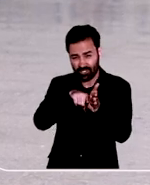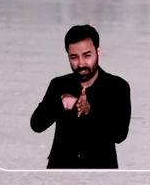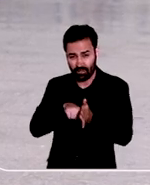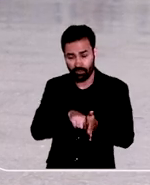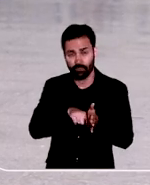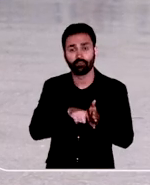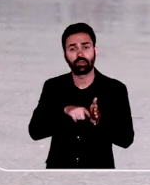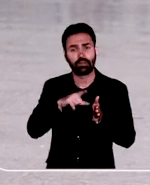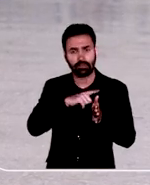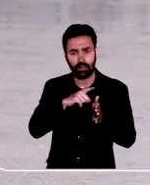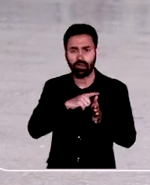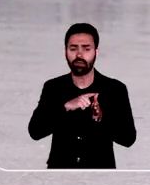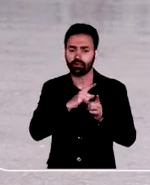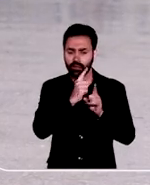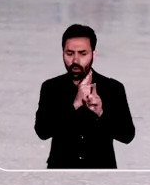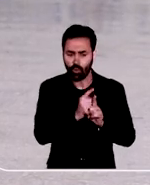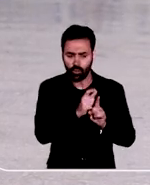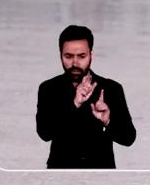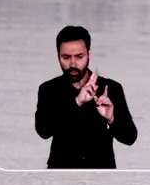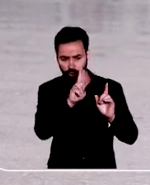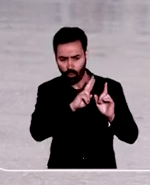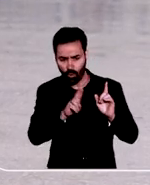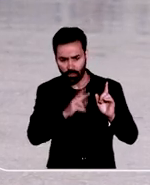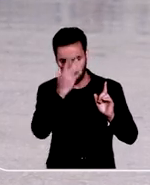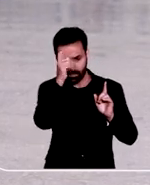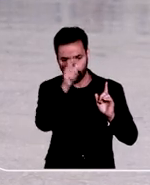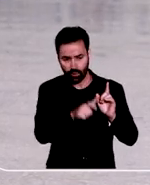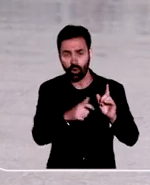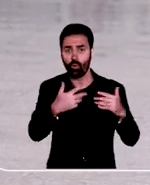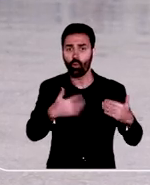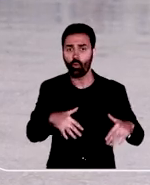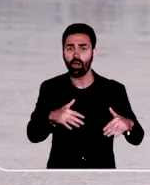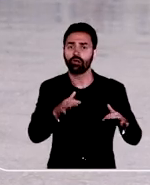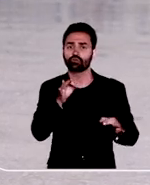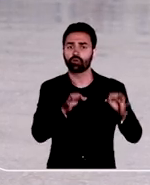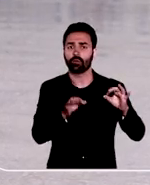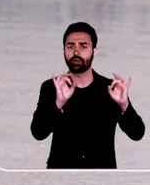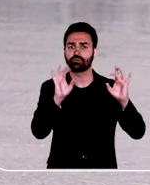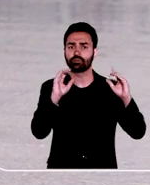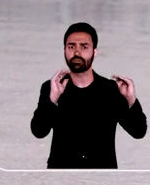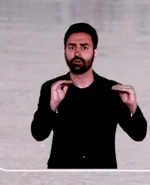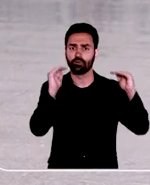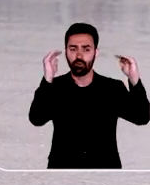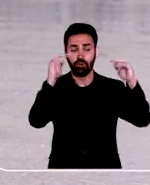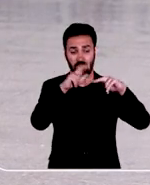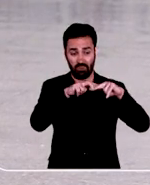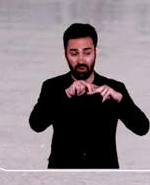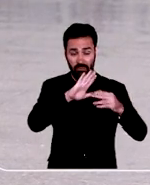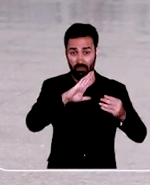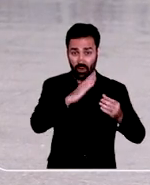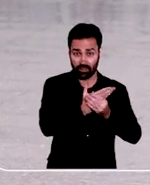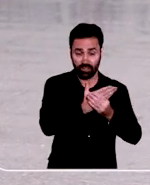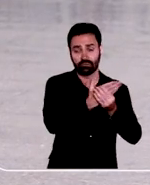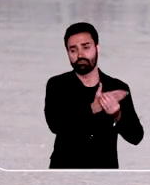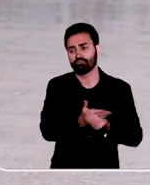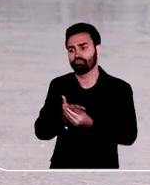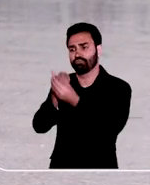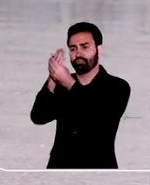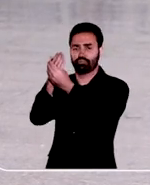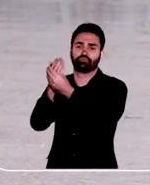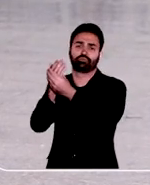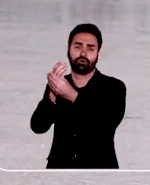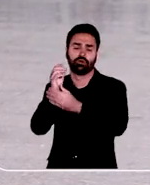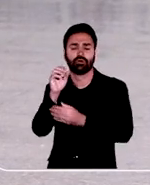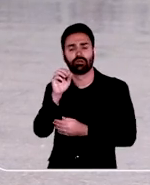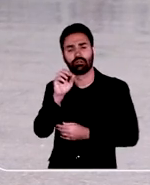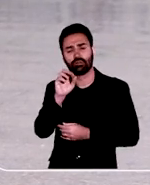foi constatado o suposto envolvimento de pessoas com foro por prerrogativa de função motivo pelo qual os autos